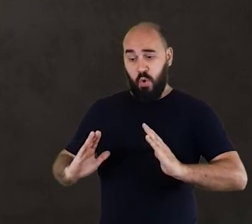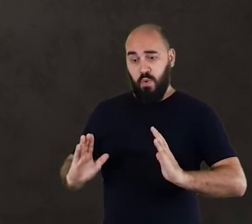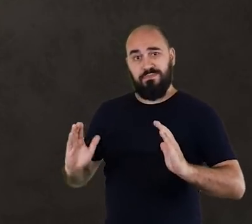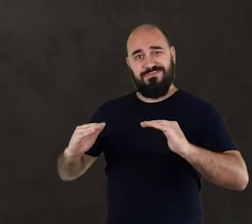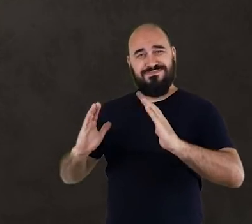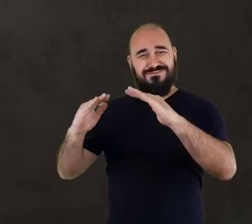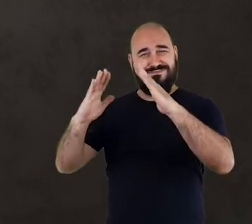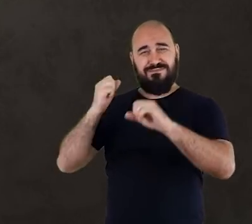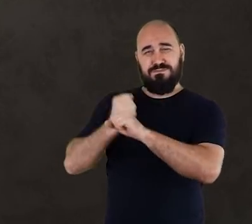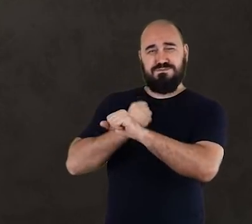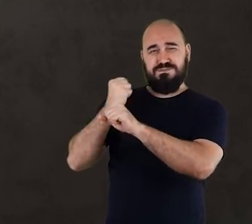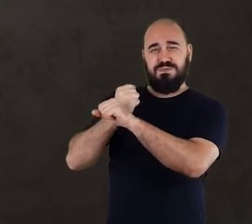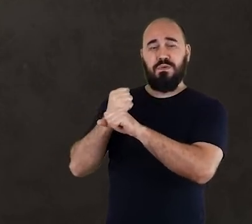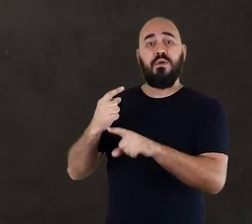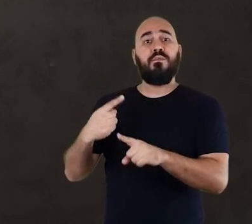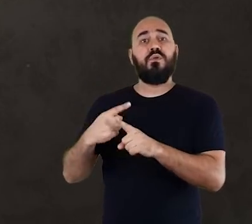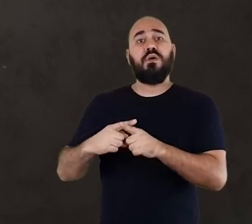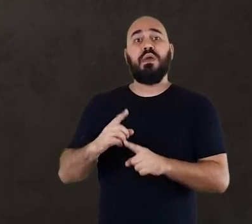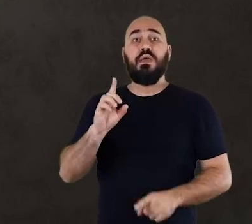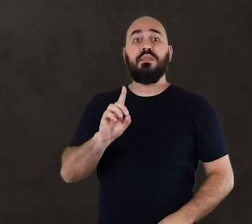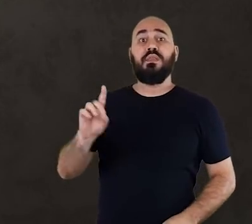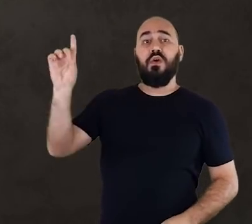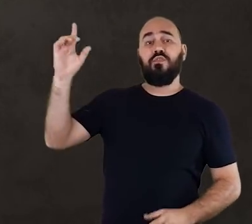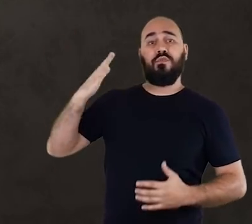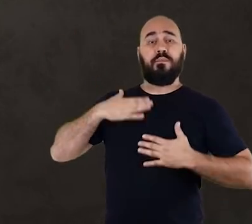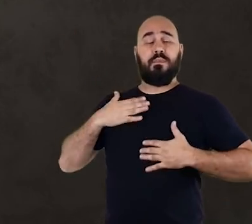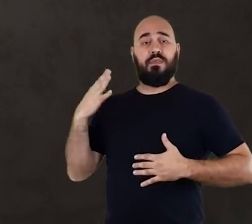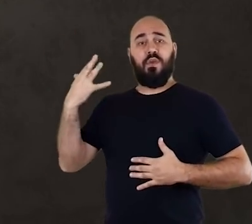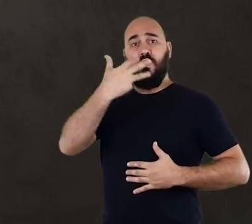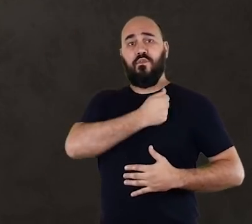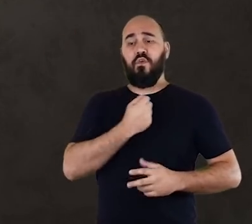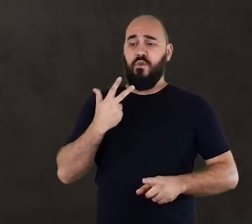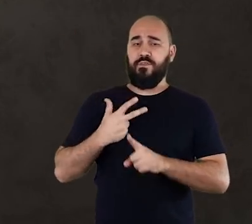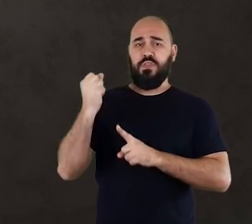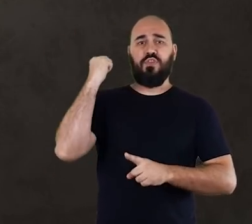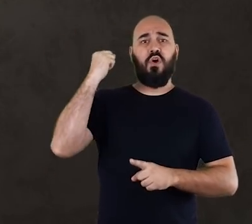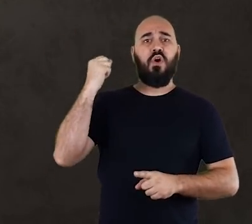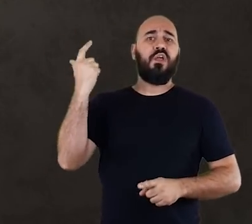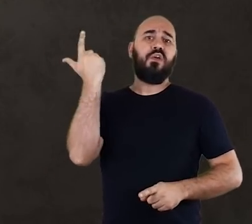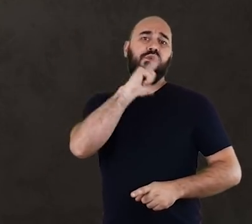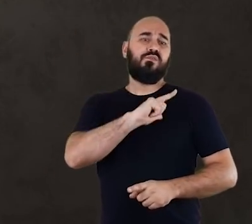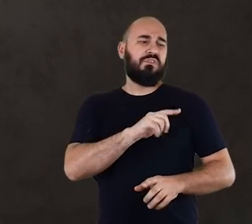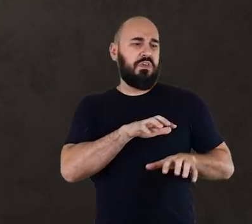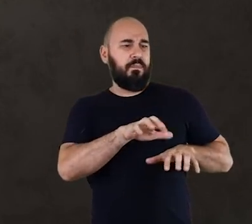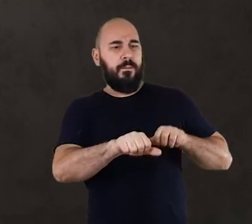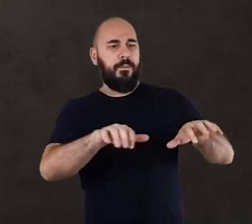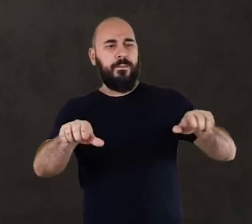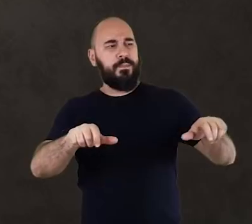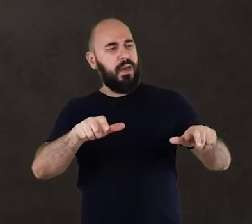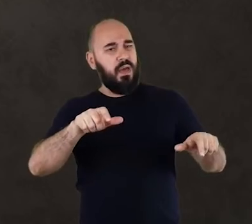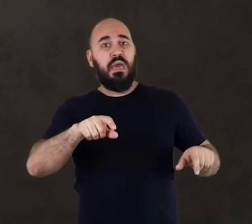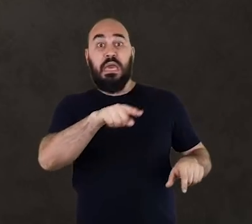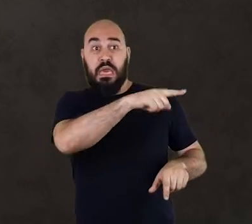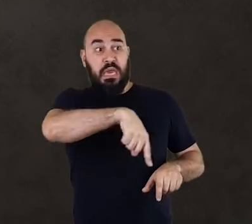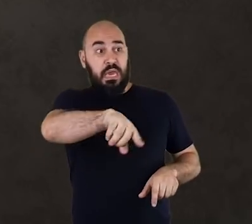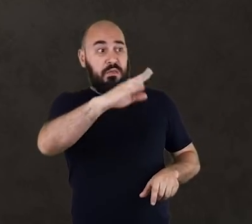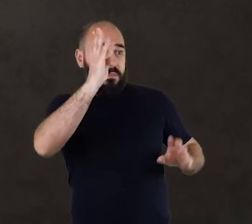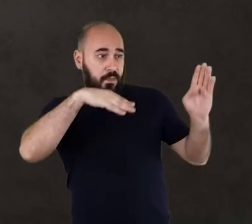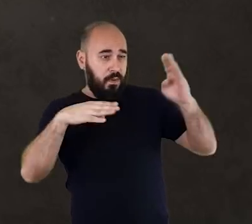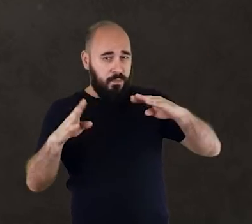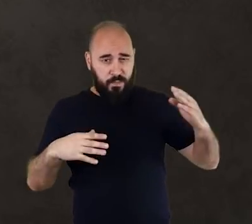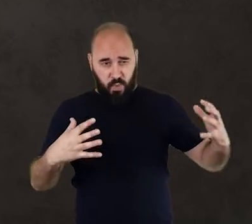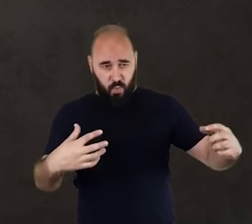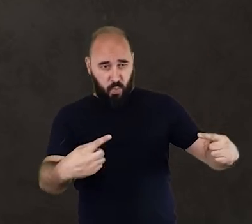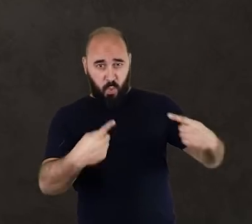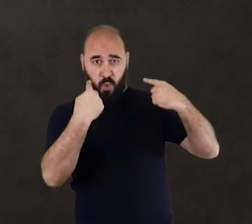e causou meu triunfo sobre todos os meus adversários. Omri, rei de Israel, humilhou Moabe por muitos